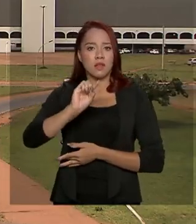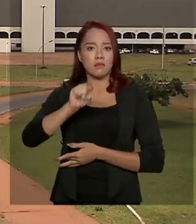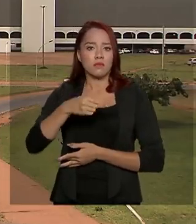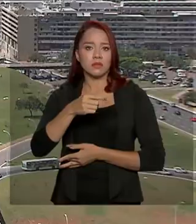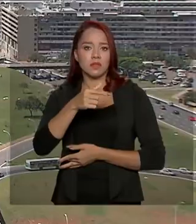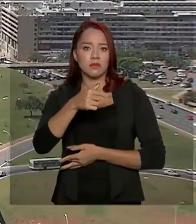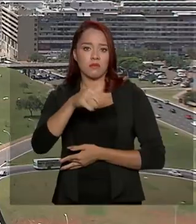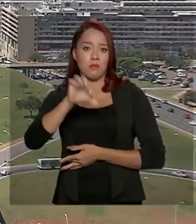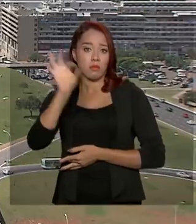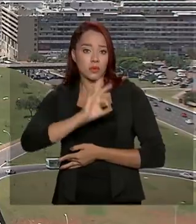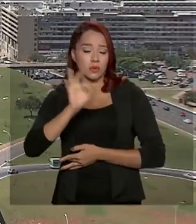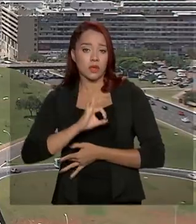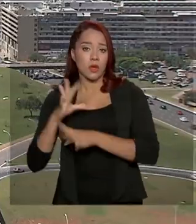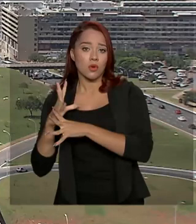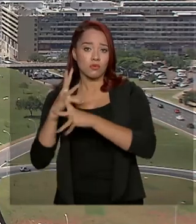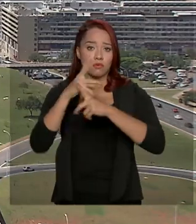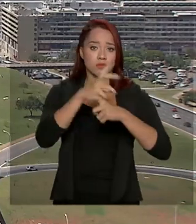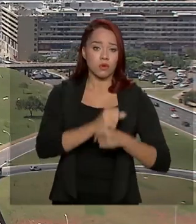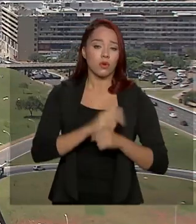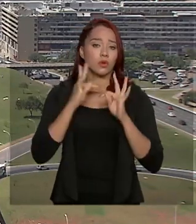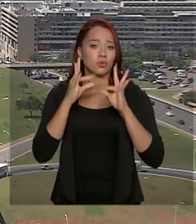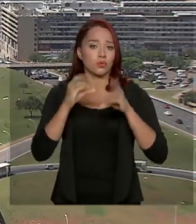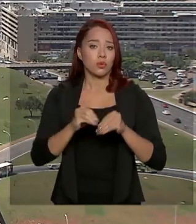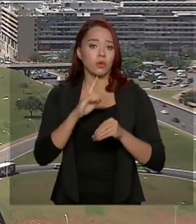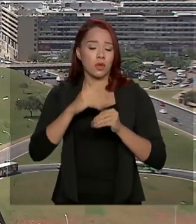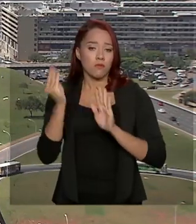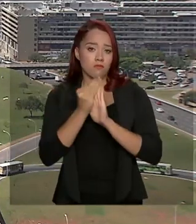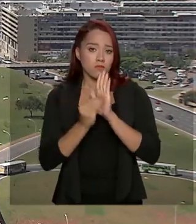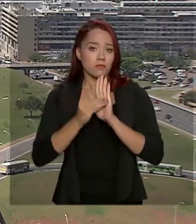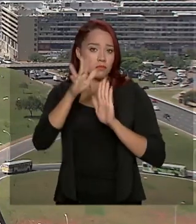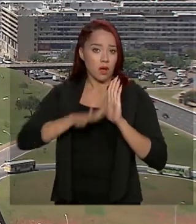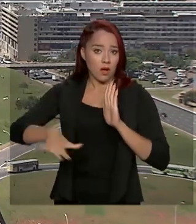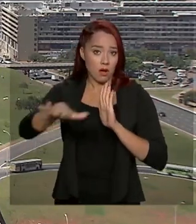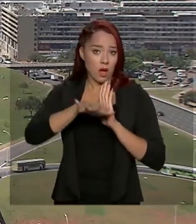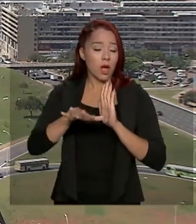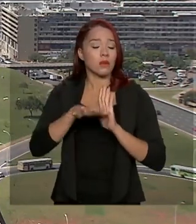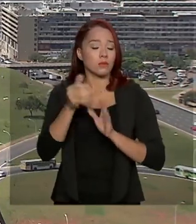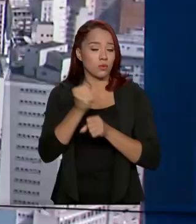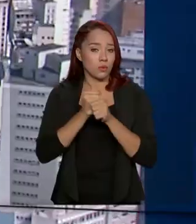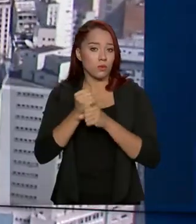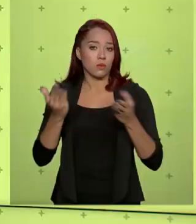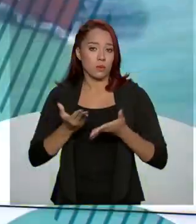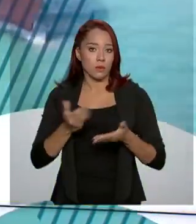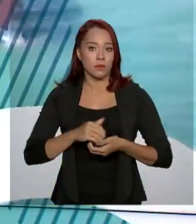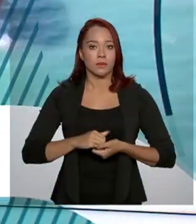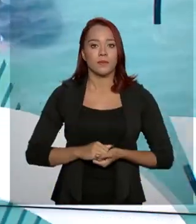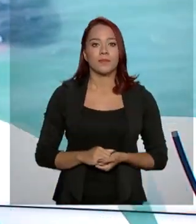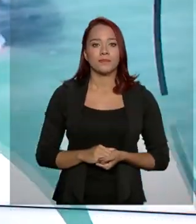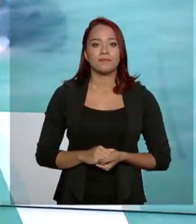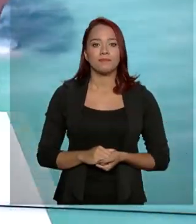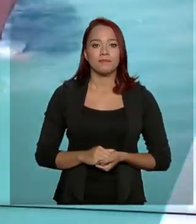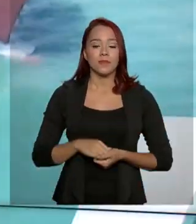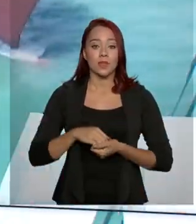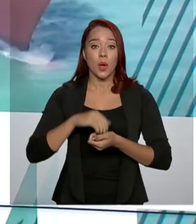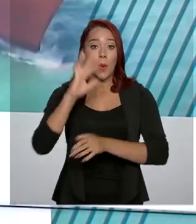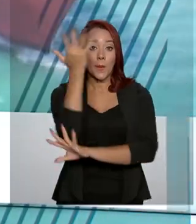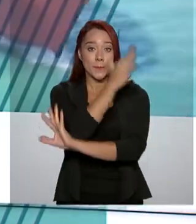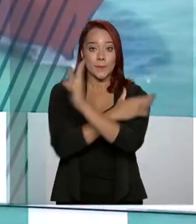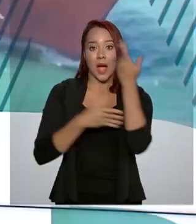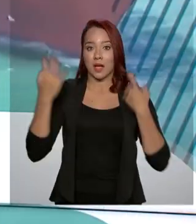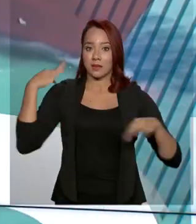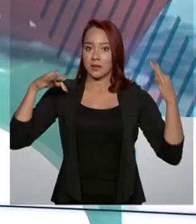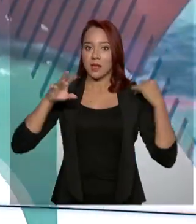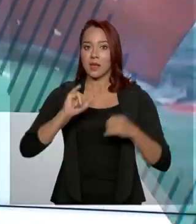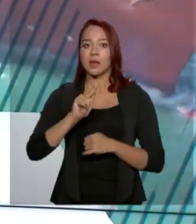% do orçamento total definido para a área este ano. O Parque Nacional do